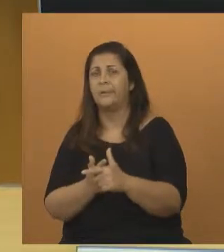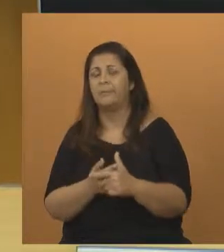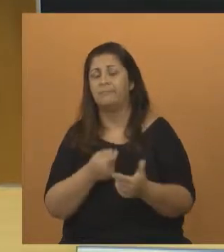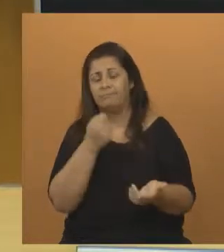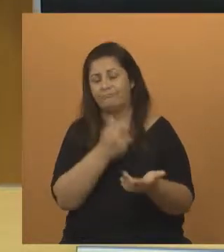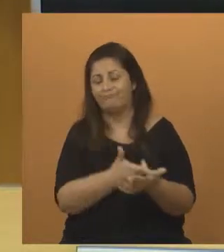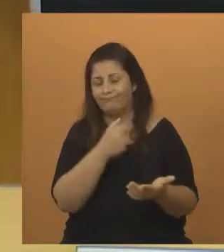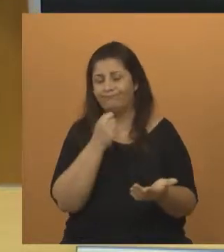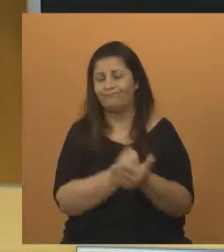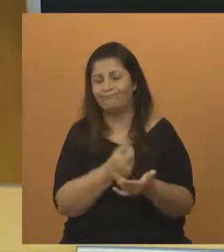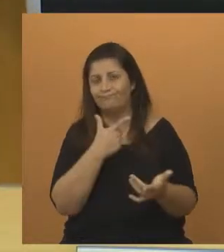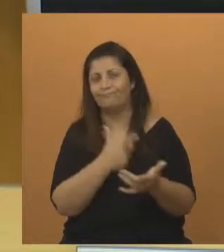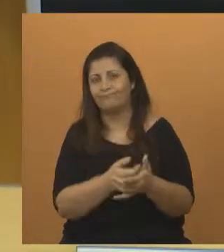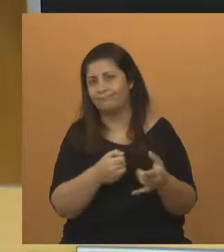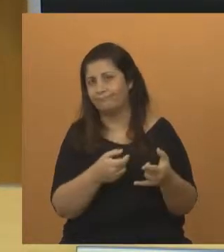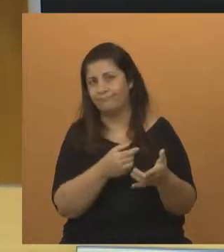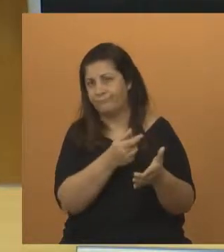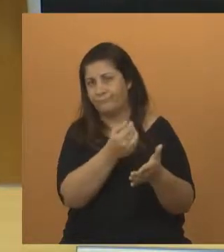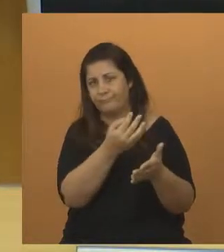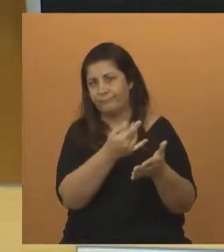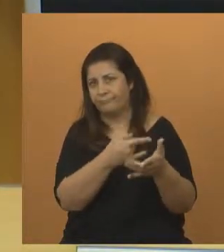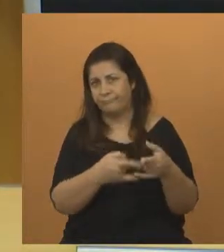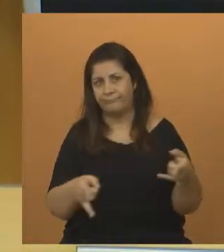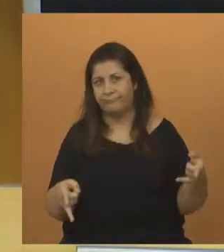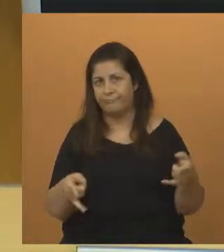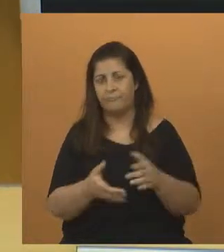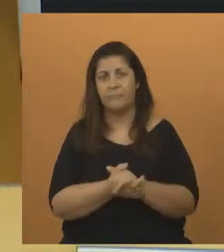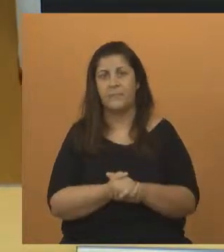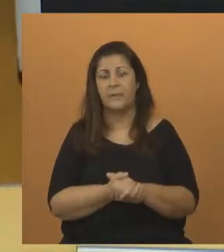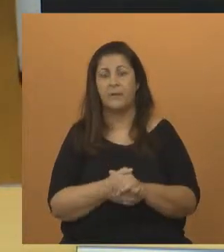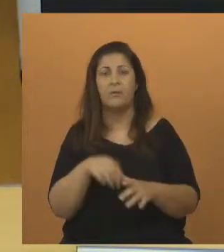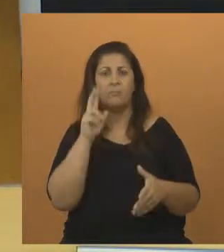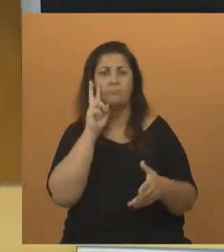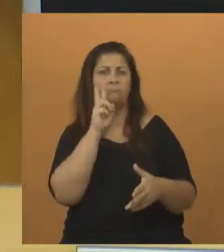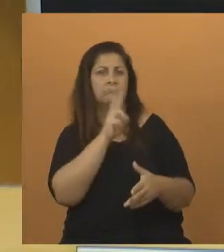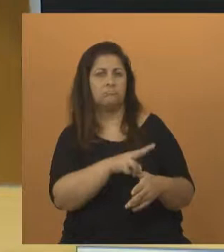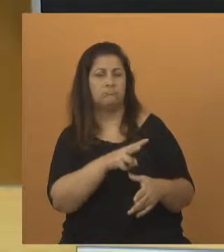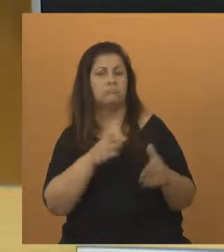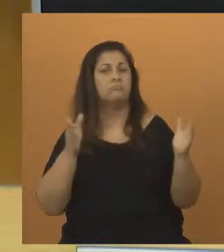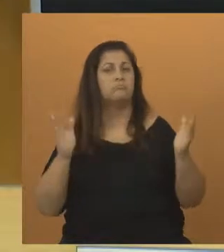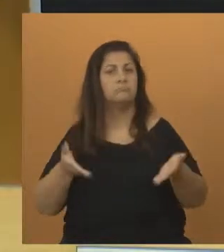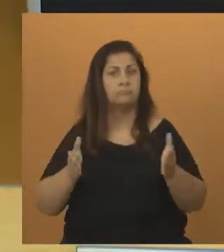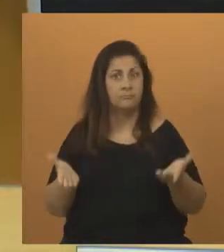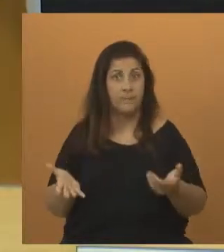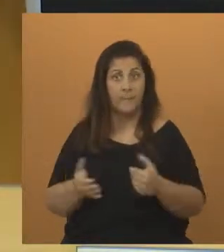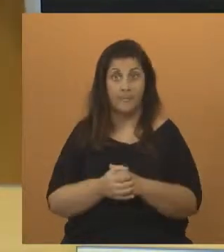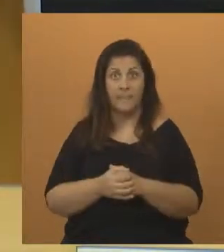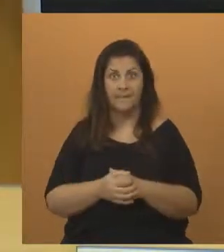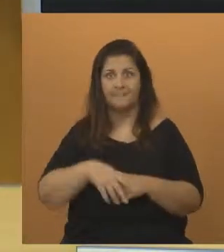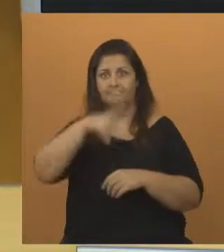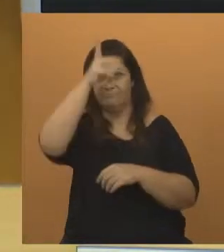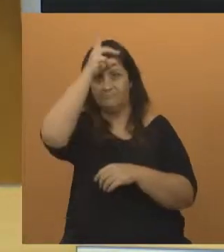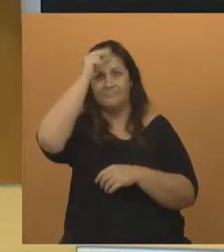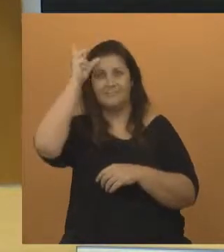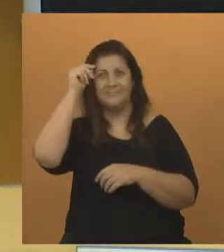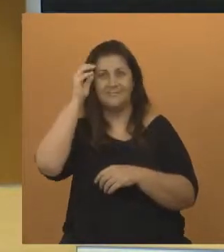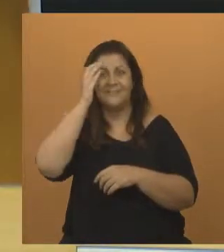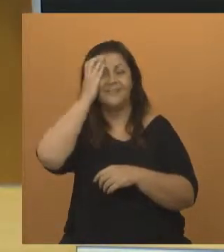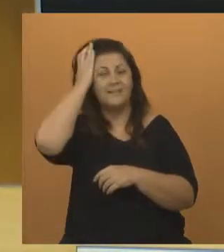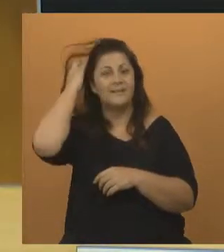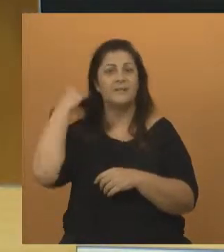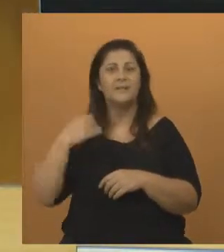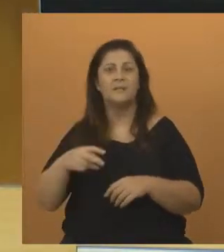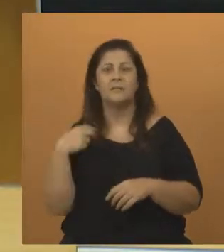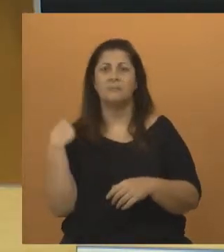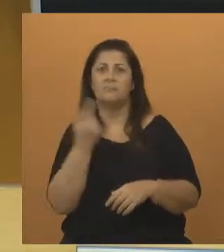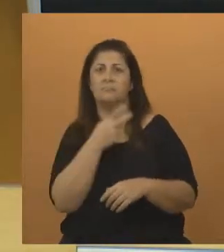custo de vida no dia a dia. E olhando agora a prestação de serviço do poder público, nós vemos hoje,